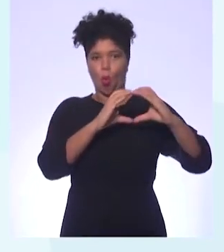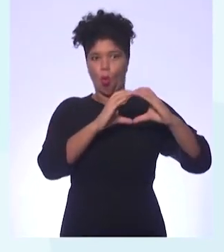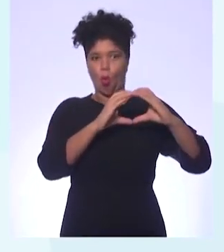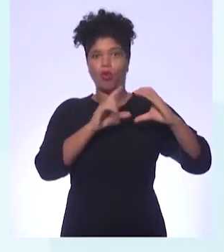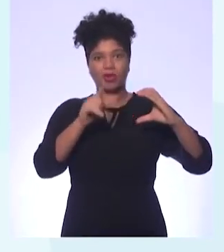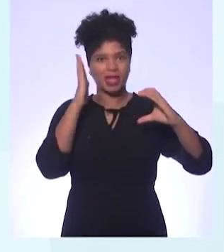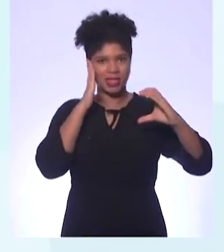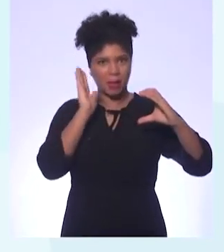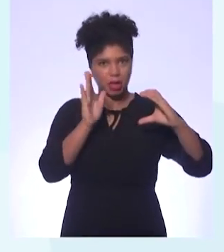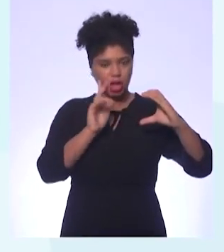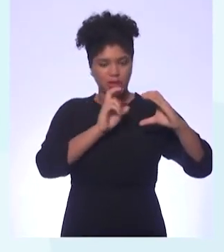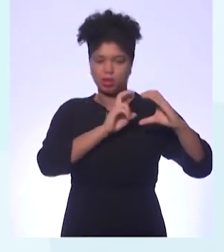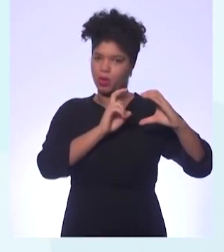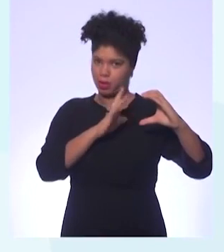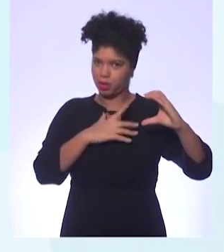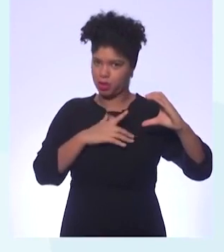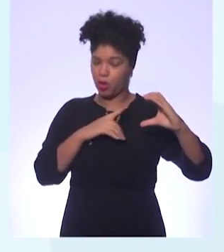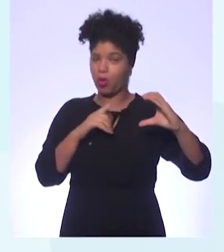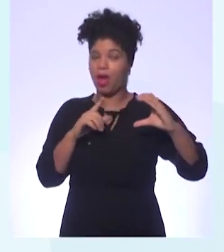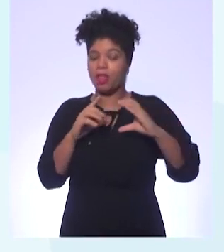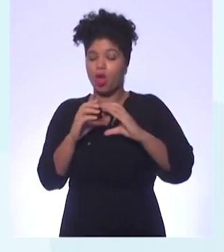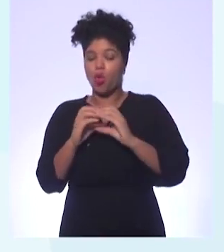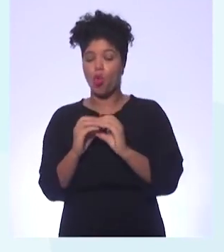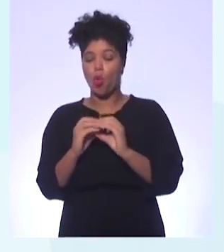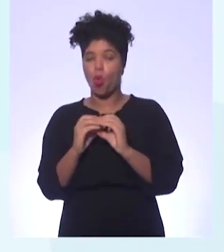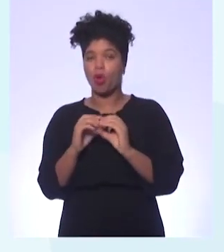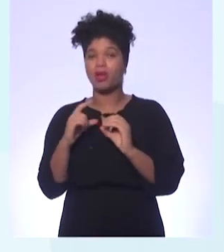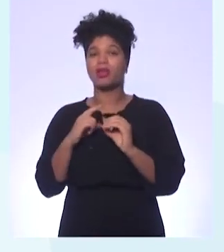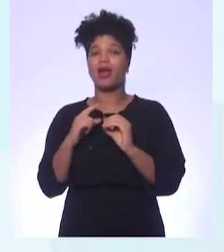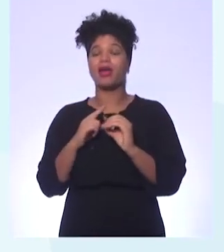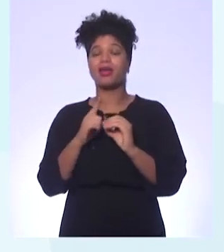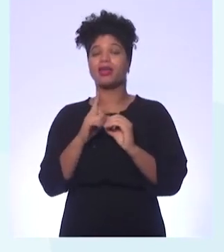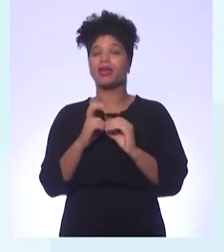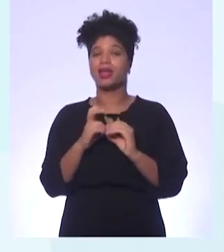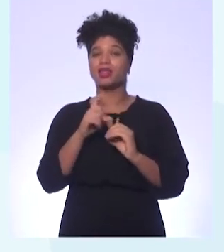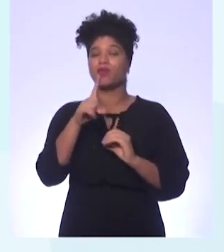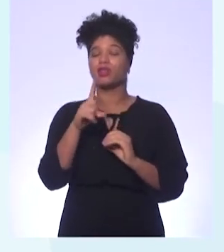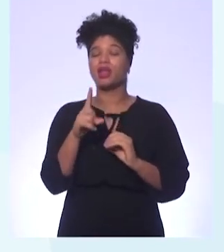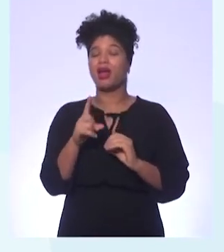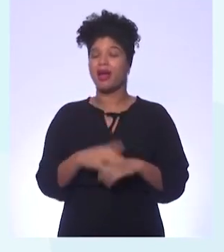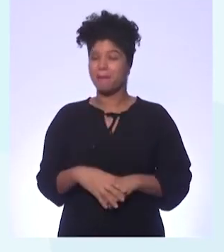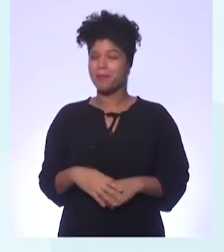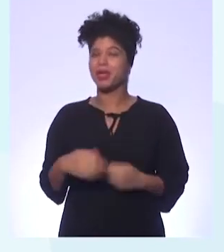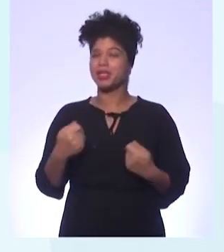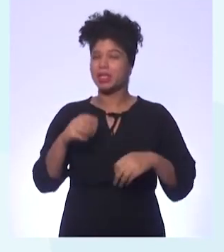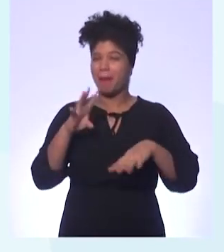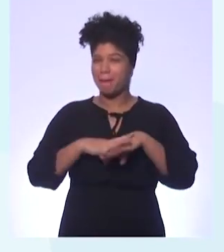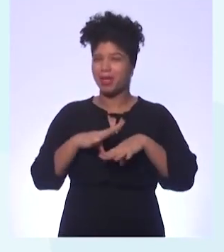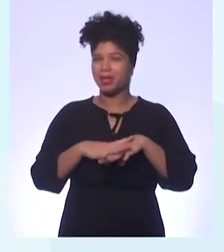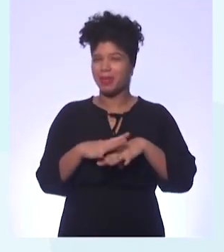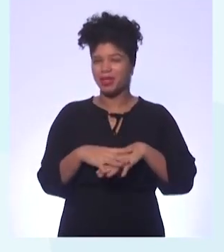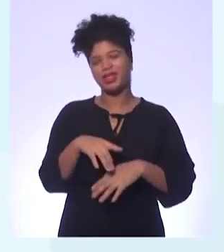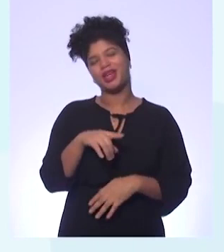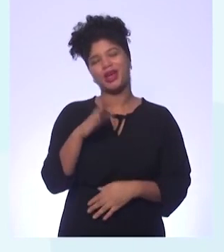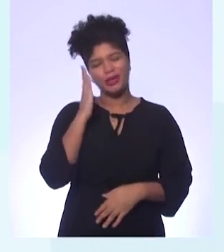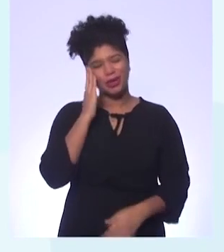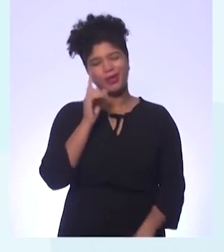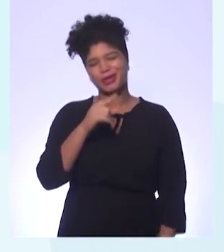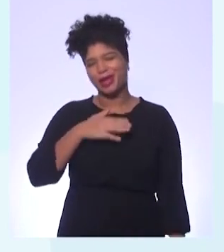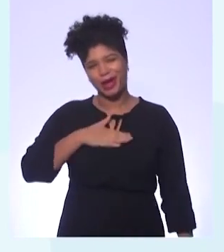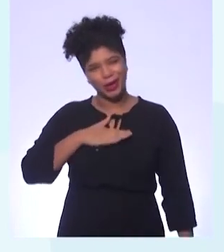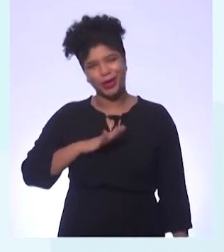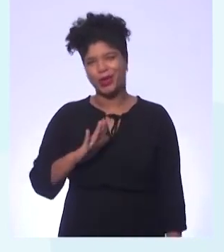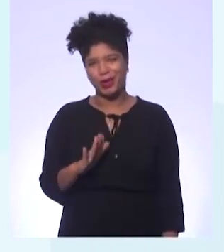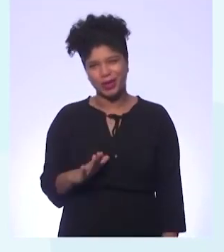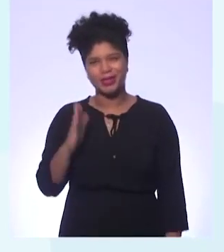dela. Você tem a roda menor, você sabe o comprimento dela. Você tem que fazer uma operação matemática aí que é bem, né, aquela que ninguém gosta muito de fazer.